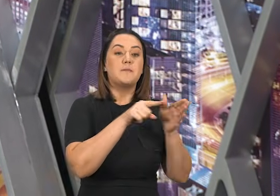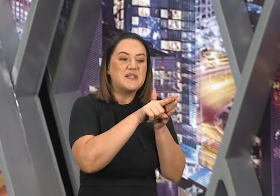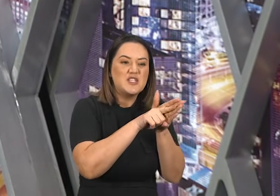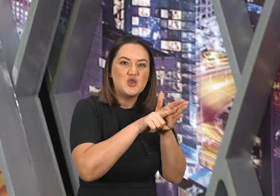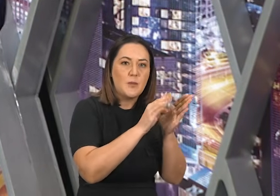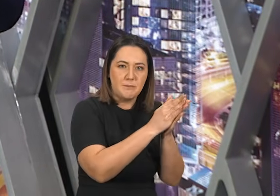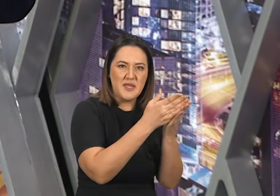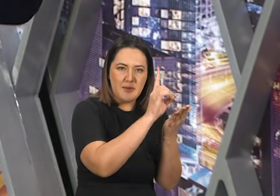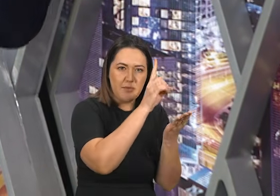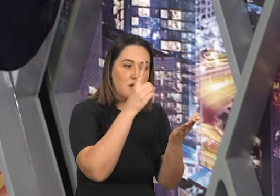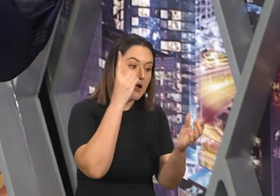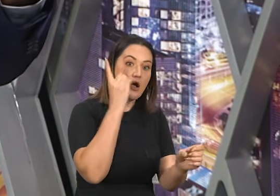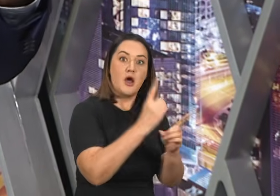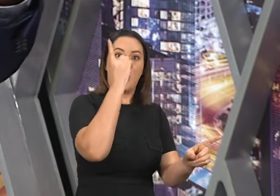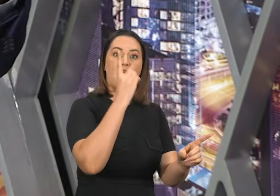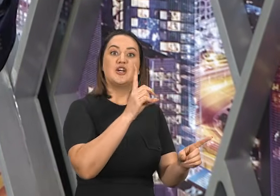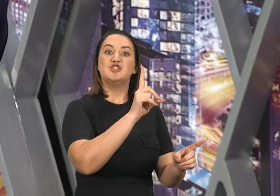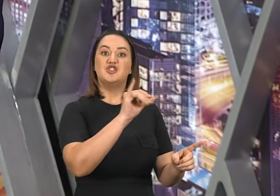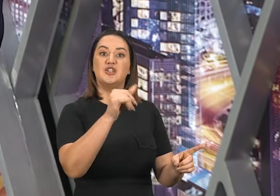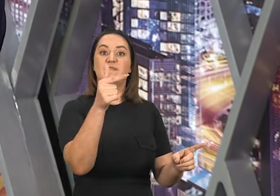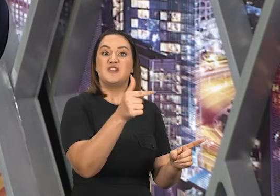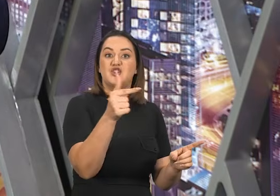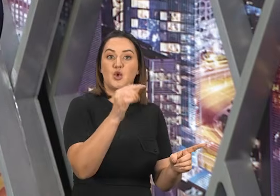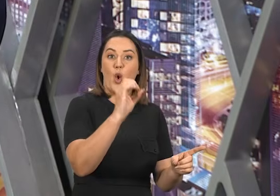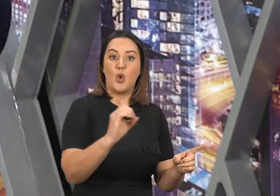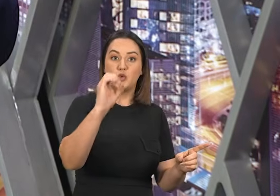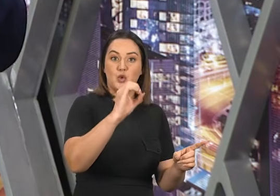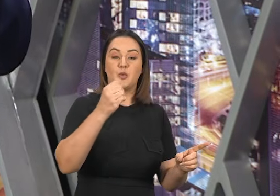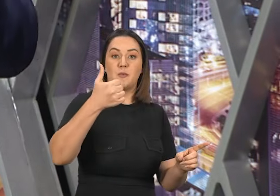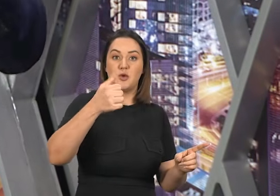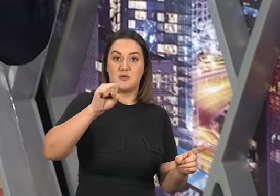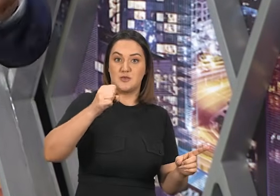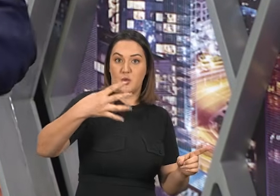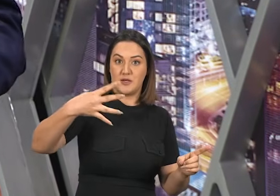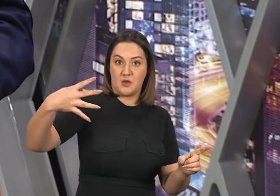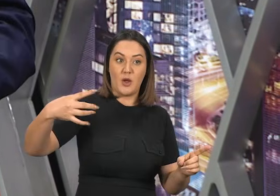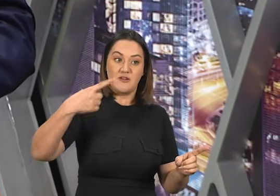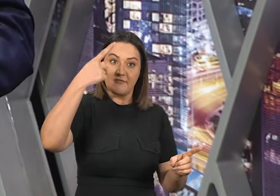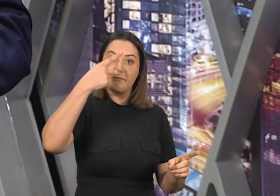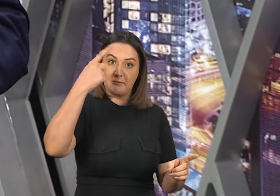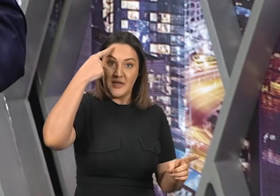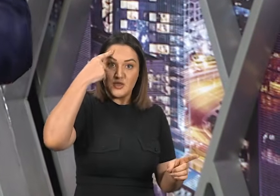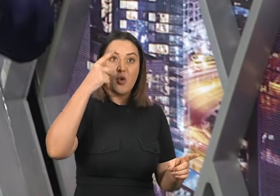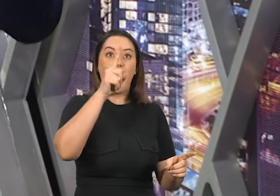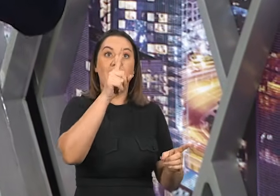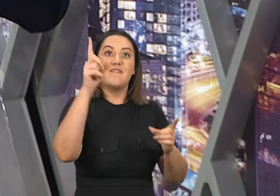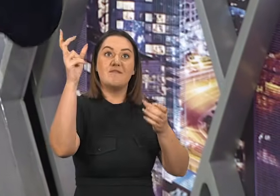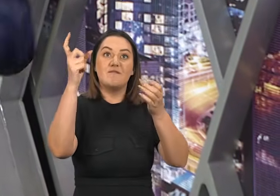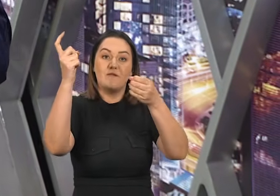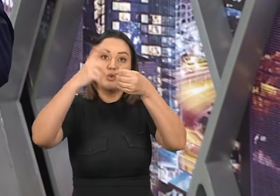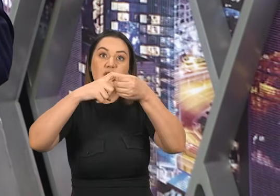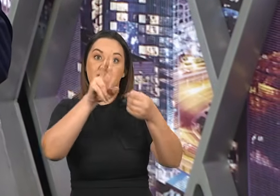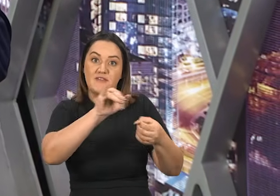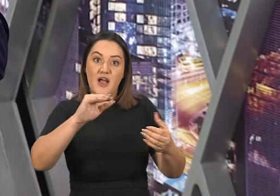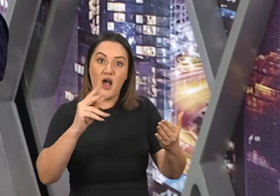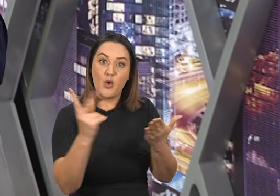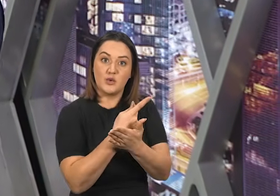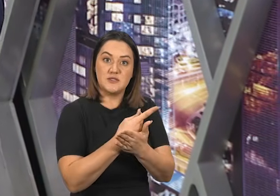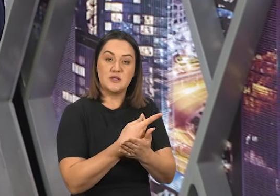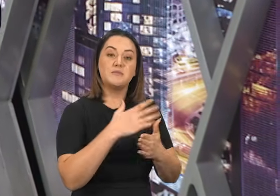22 de outubro de 1844. E Jesus não veio e houve uma grande decepção, um grande